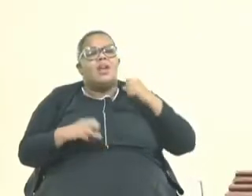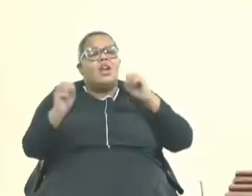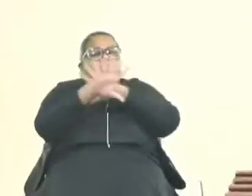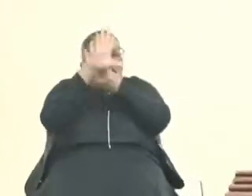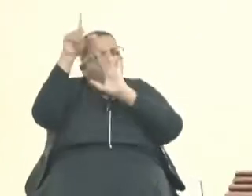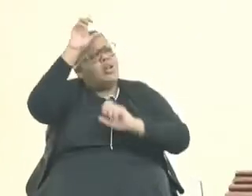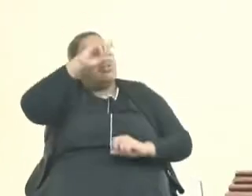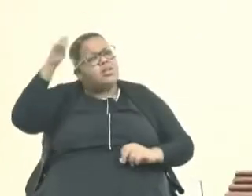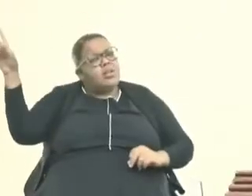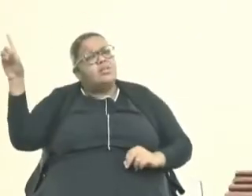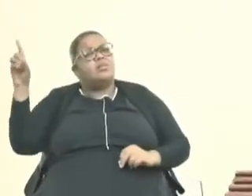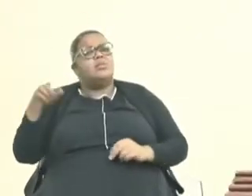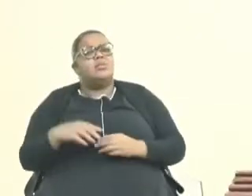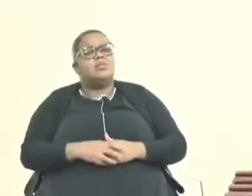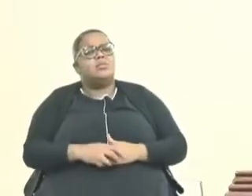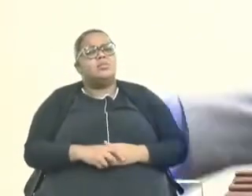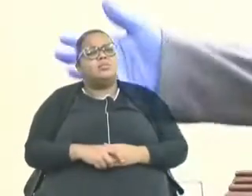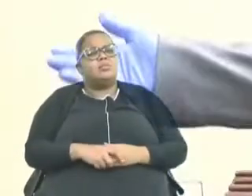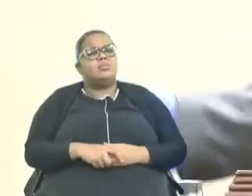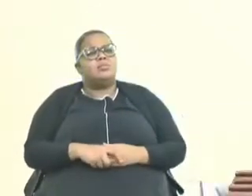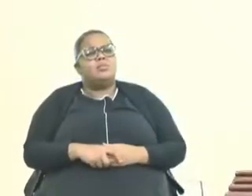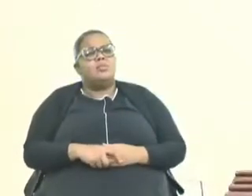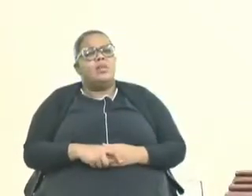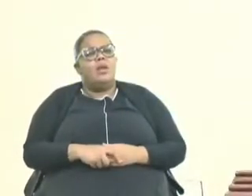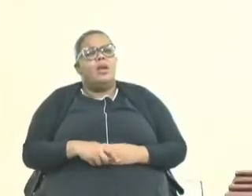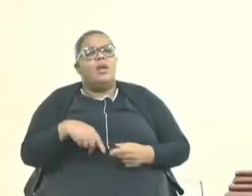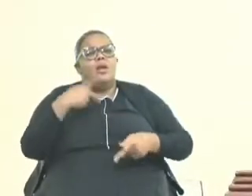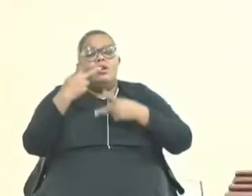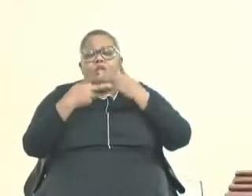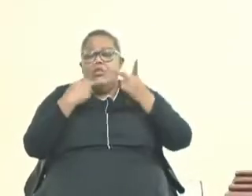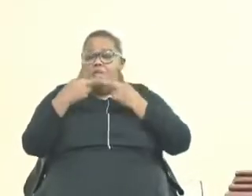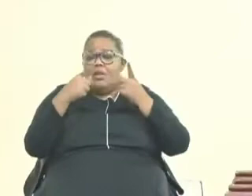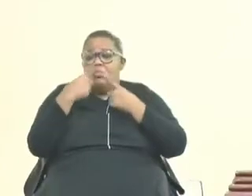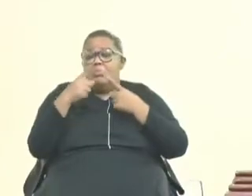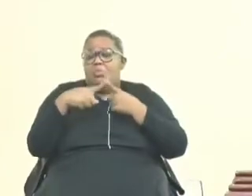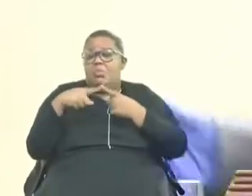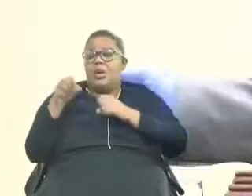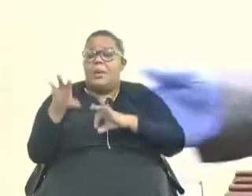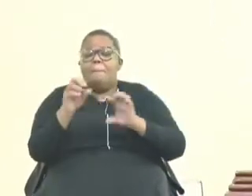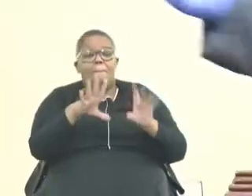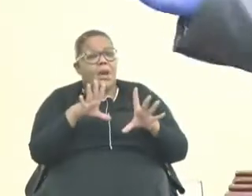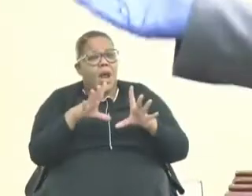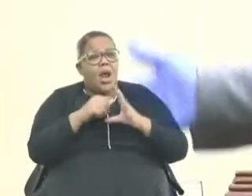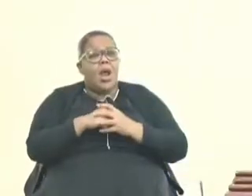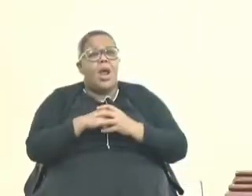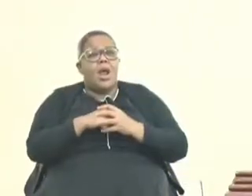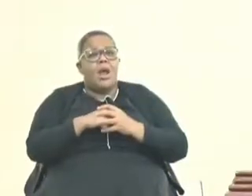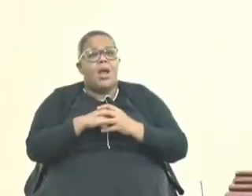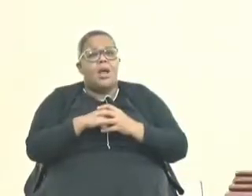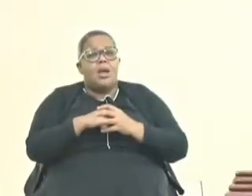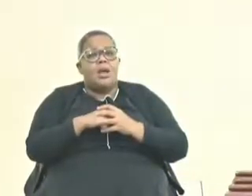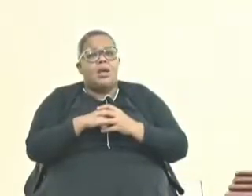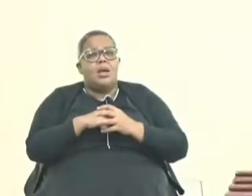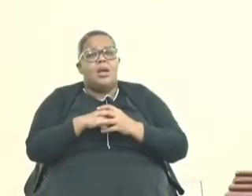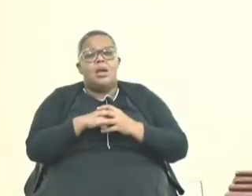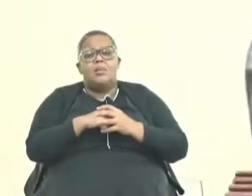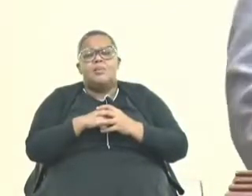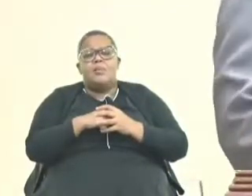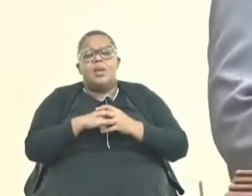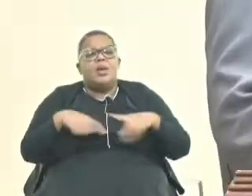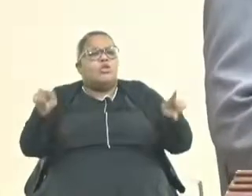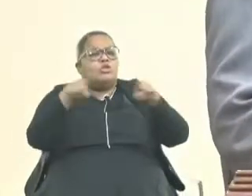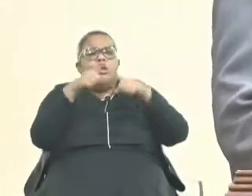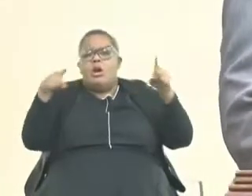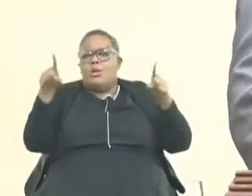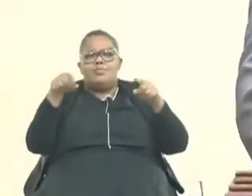glórias ao Senhor e eu não tô falando só de quem prega não de quem dirige tô falando de quem toca ninguém faz qualquer coisa na casa de